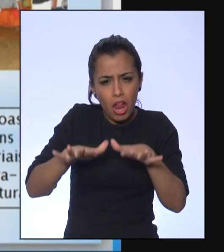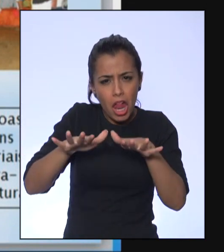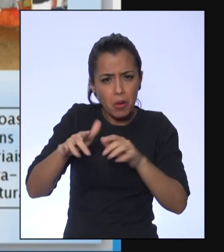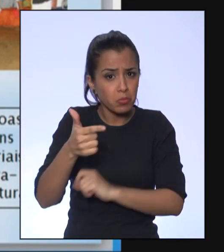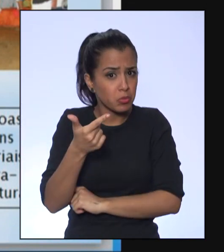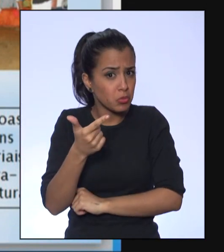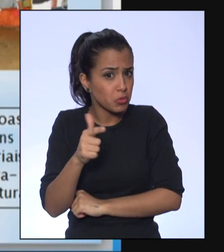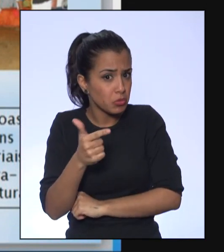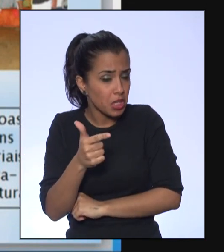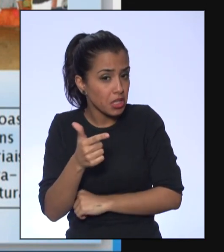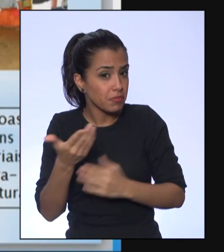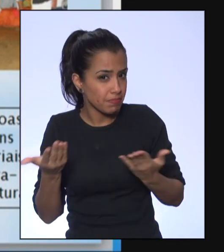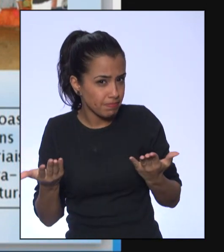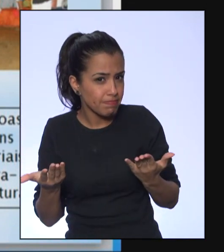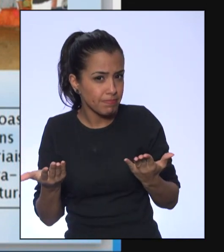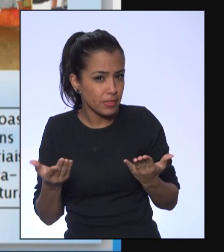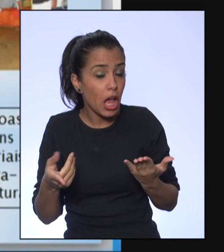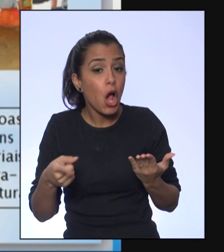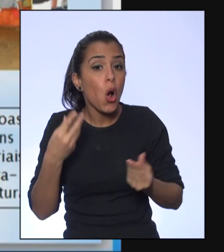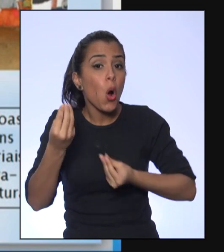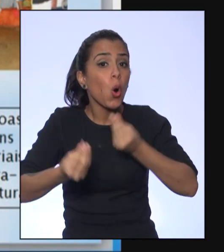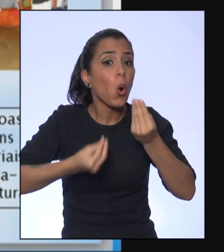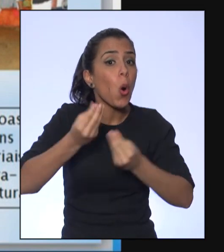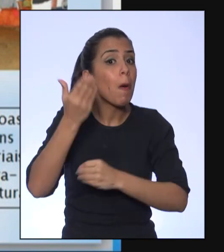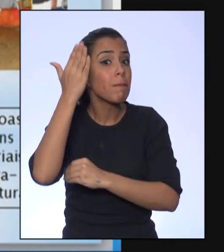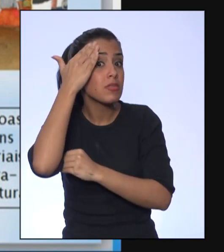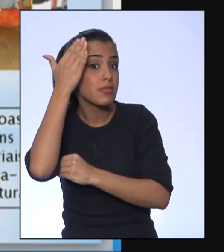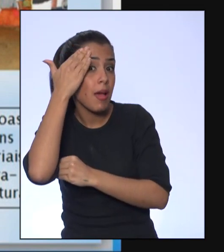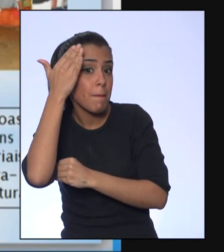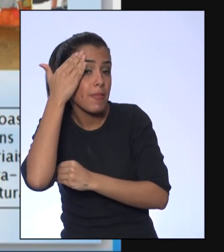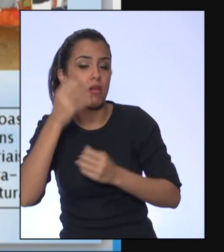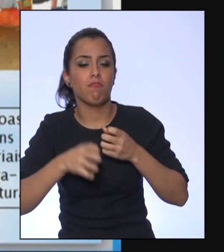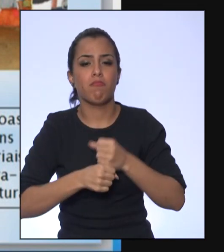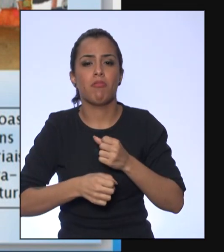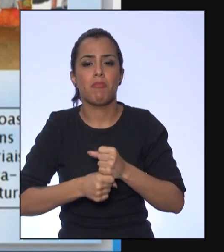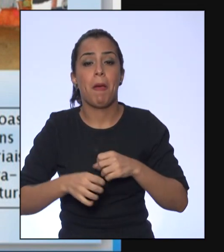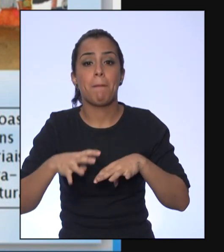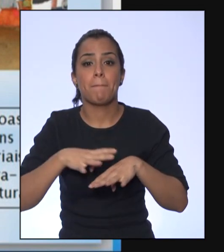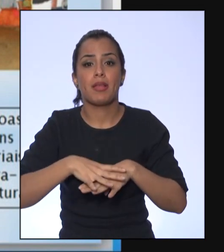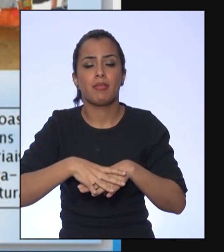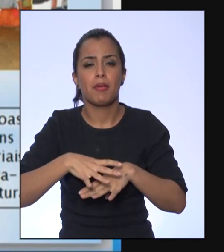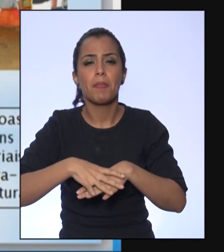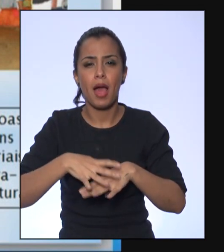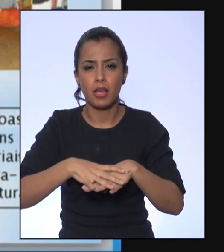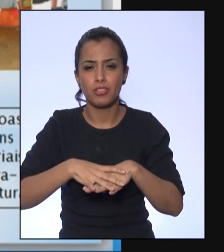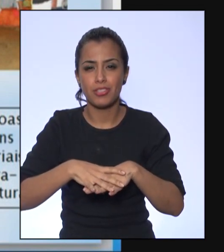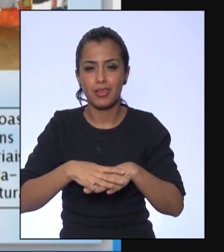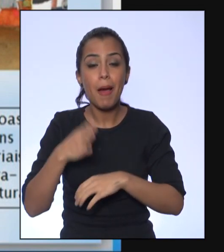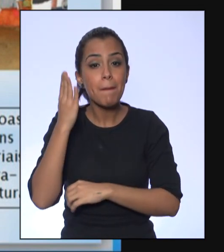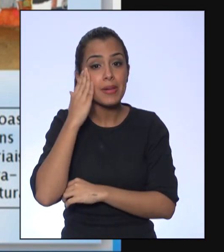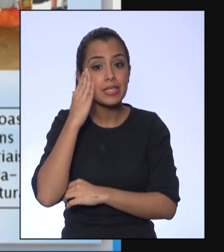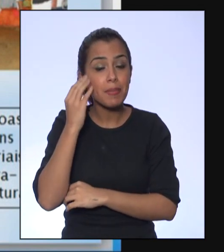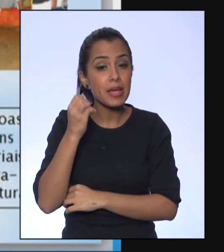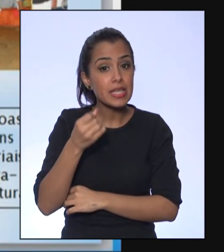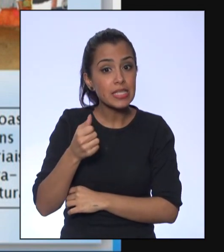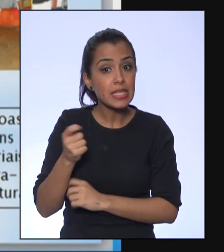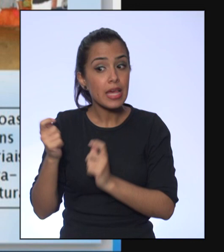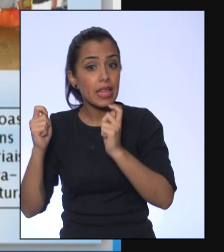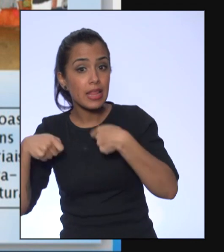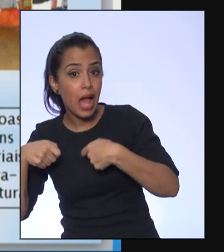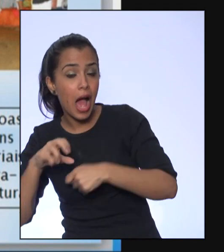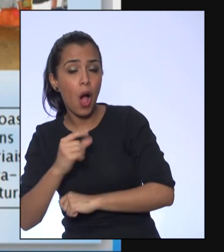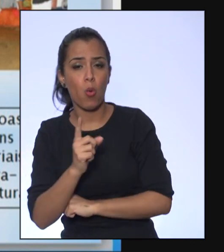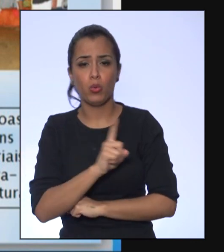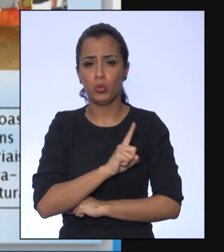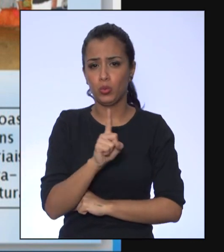essa equação matemática, ela vai ajudar a gente a saber se a gente tem mais probabilidade ou menos